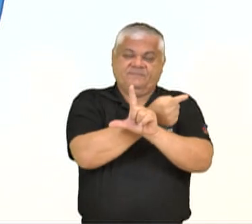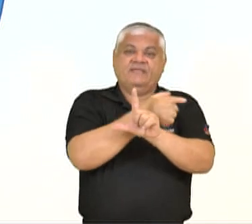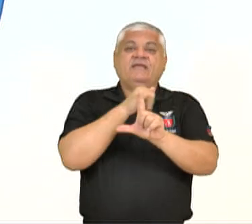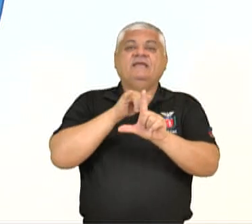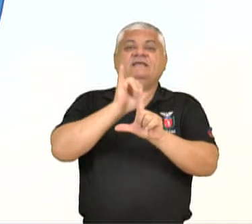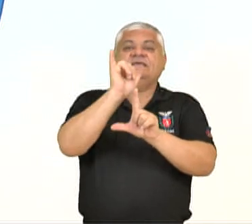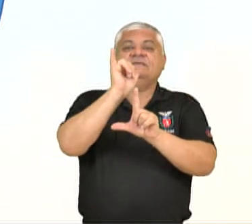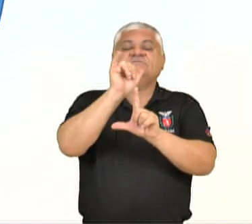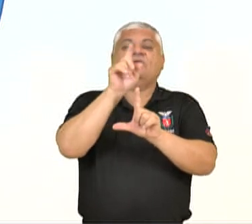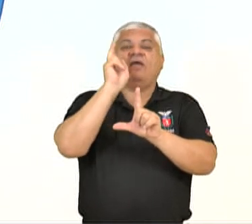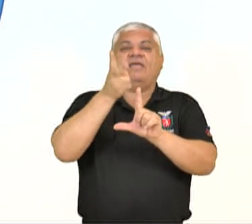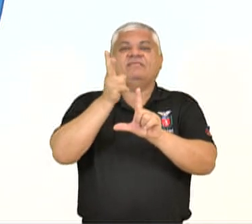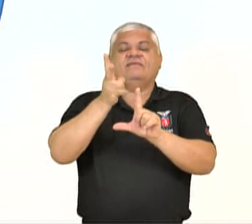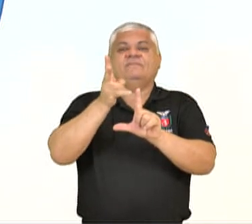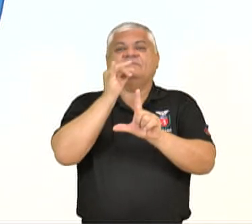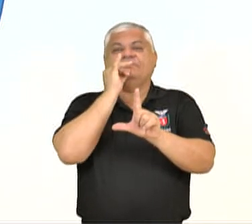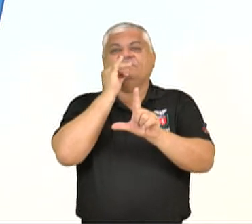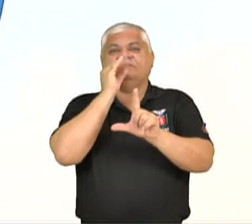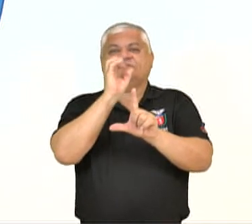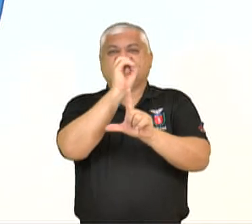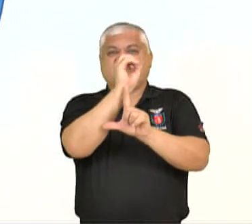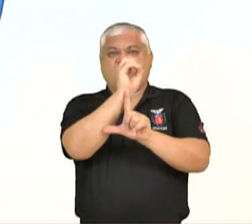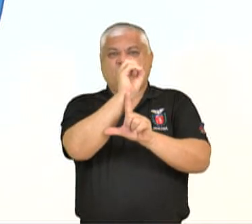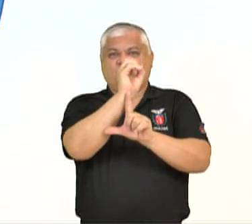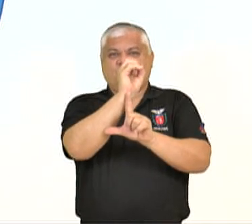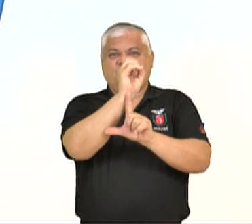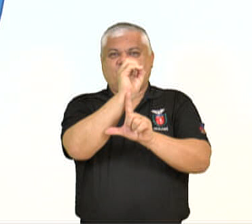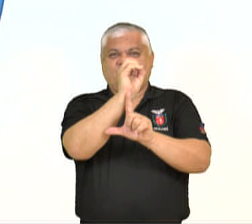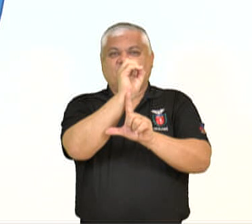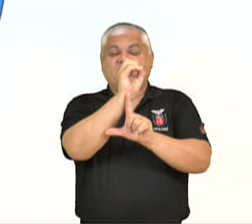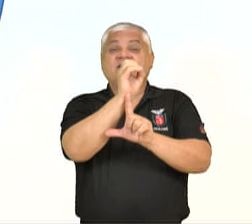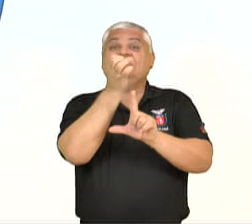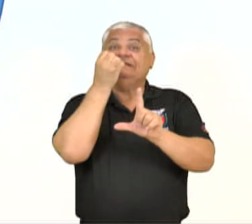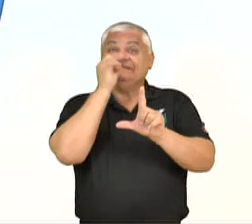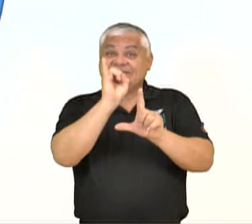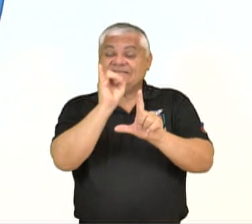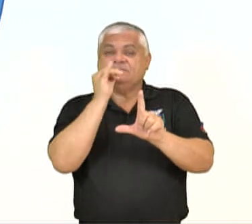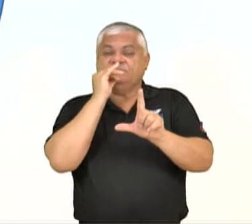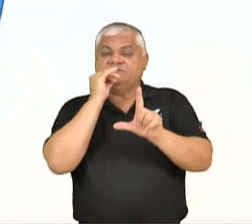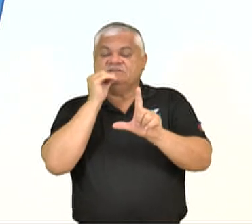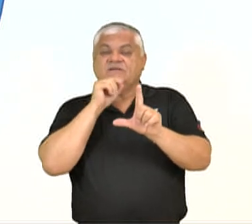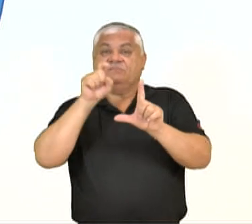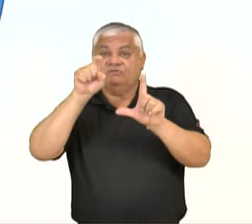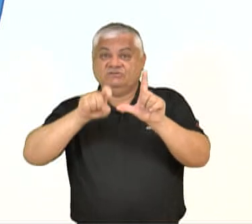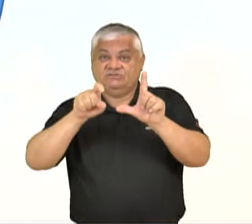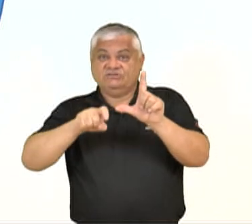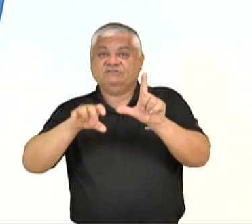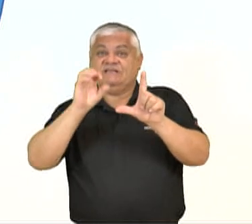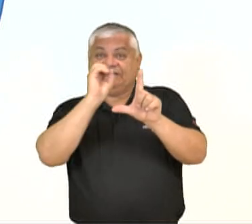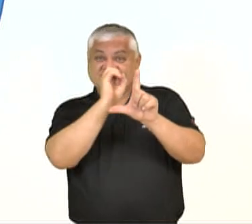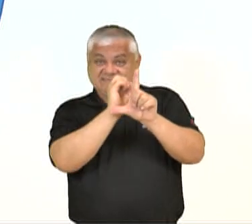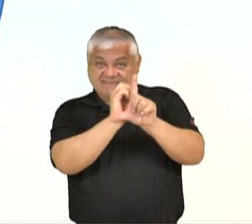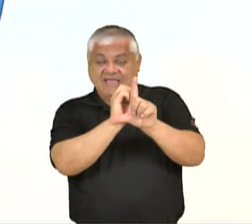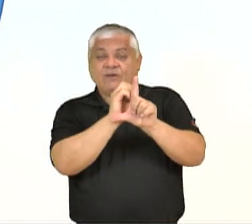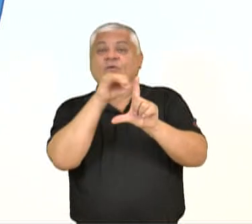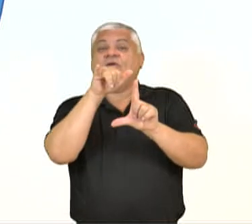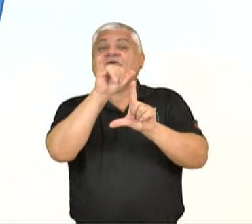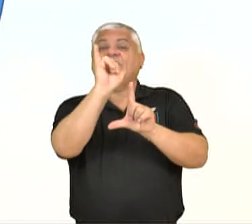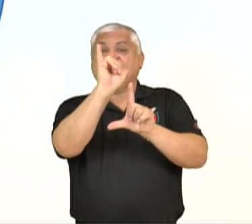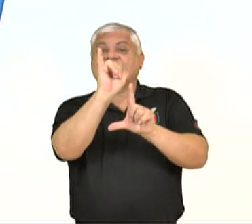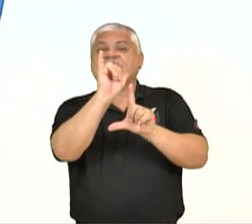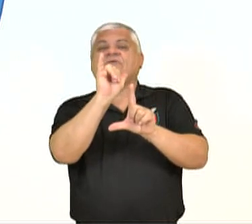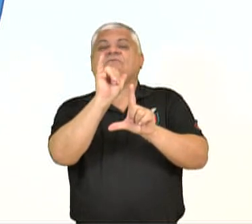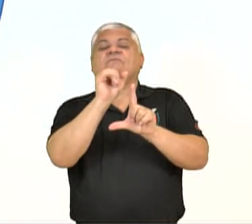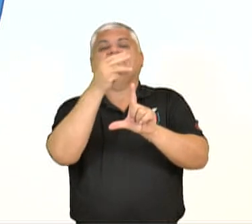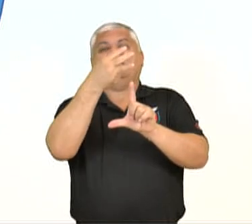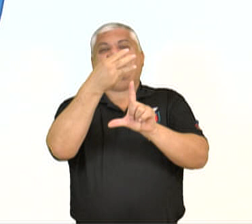y será 0, né? E quando o x vale 0, quanto vai valer o y? Vai